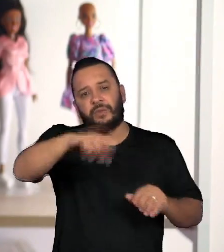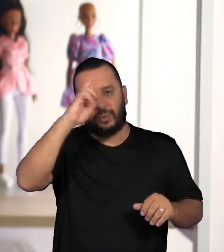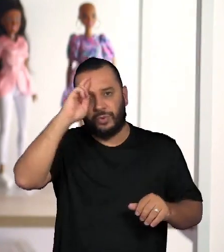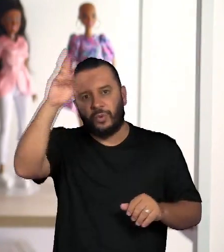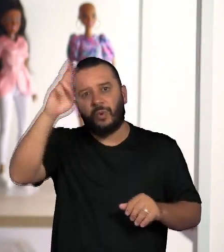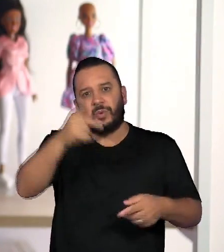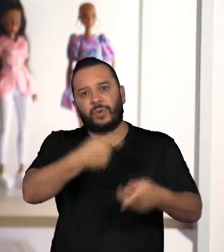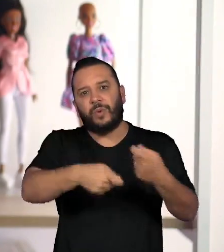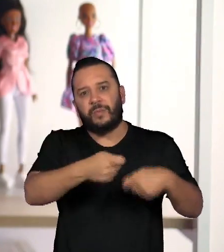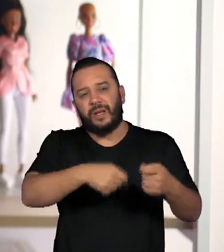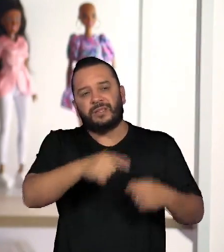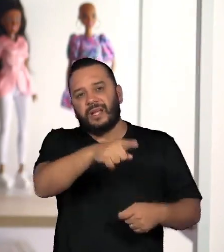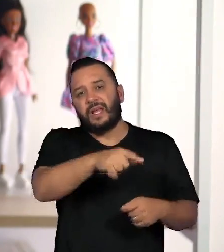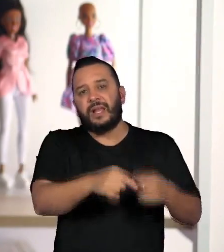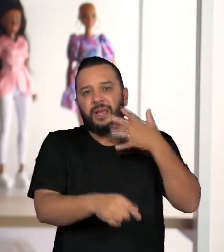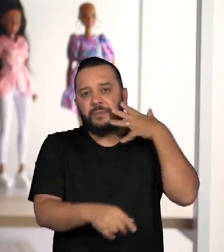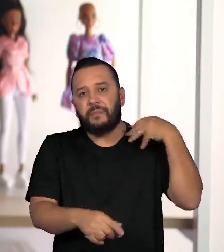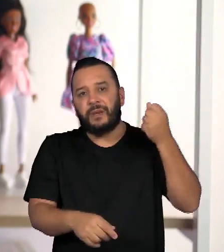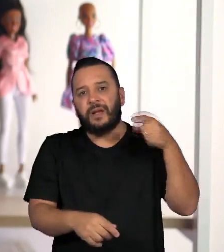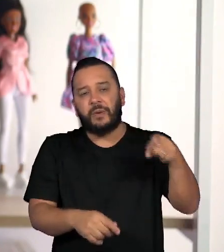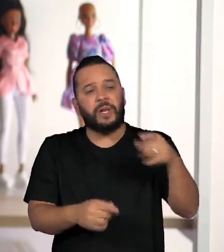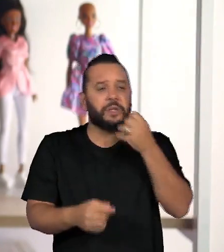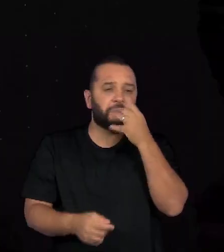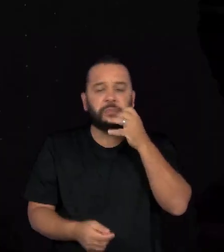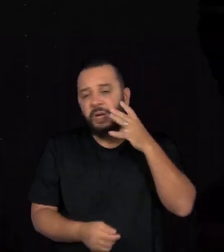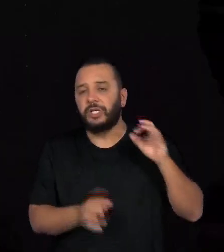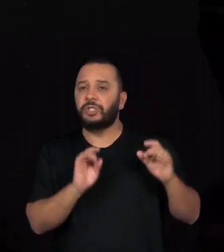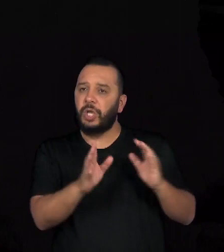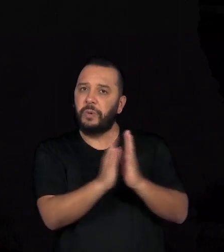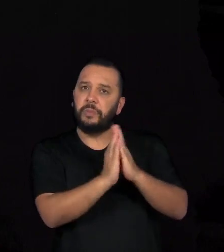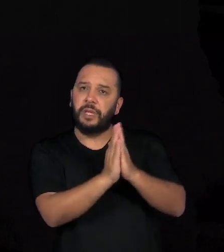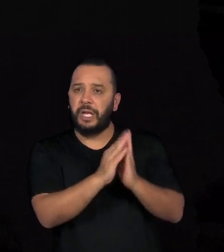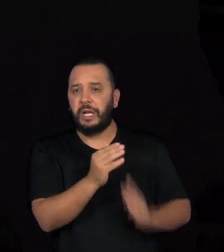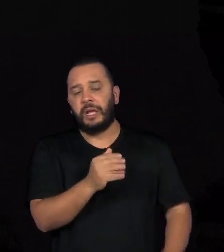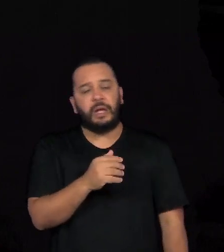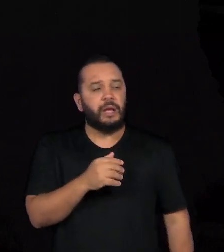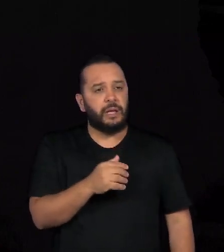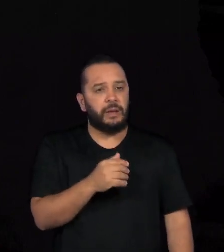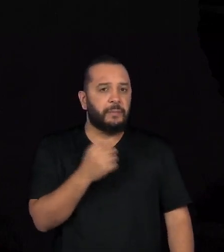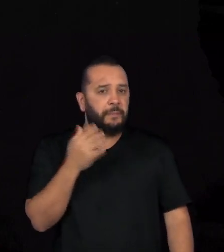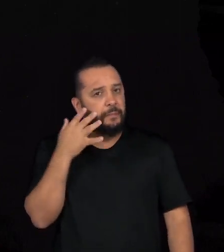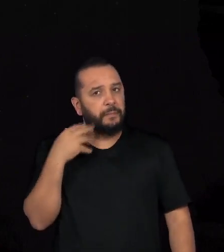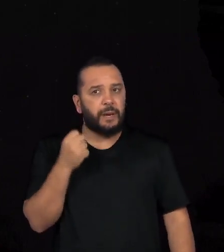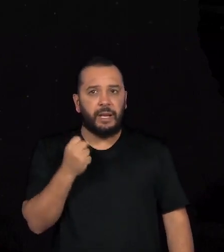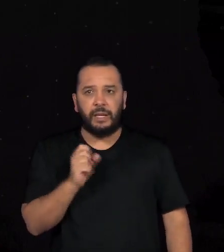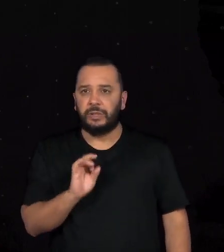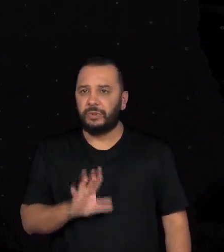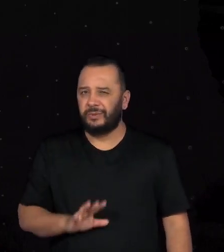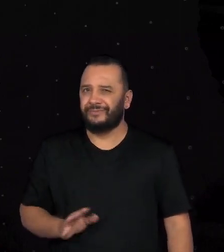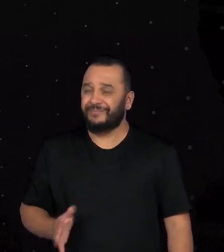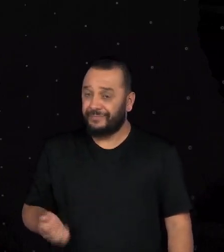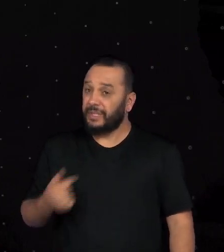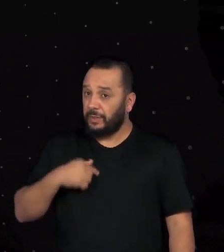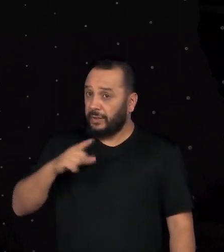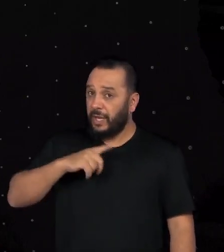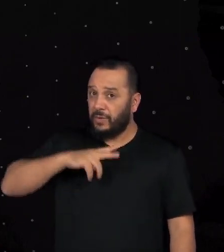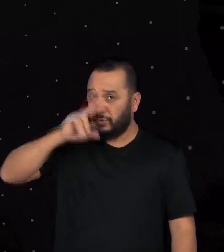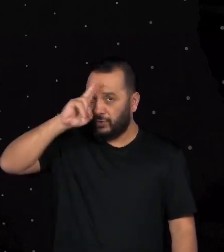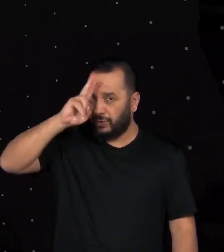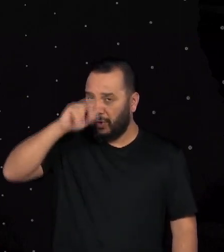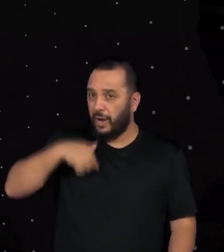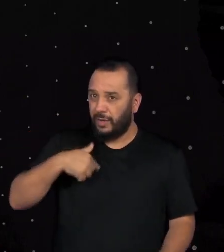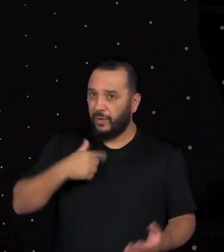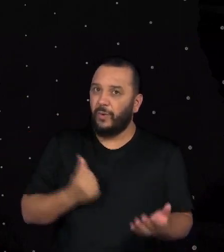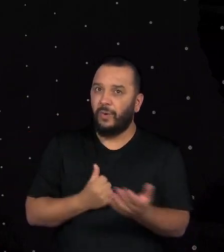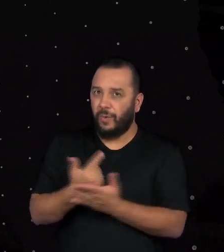para ele, enquanto pessoa branca, tá tudo bem. Inclusive, eu tenho uma história que nessas andanças, quando eu falei que eu comprei a boneca e